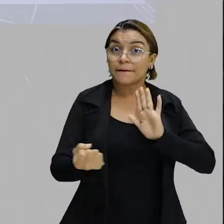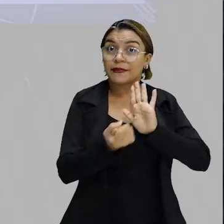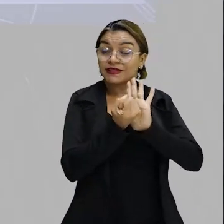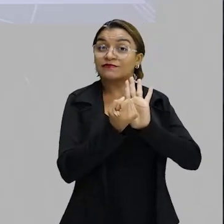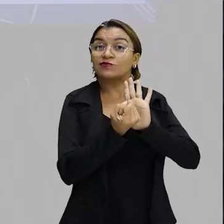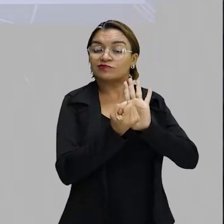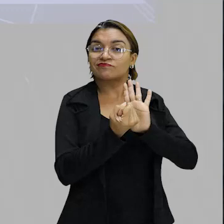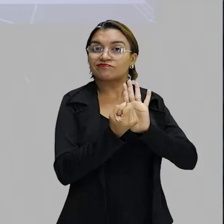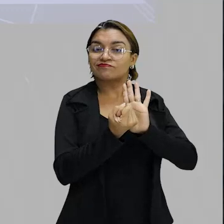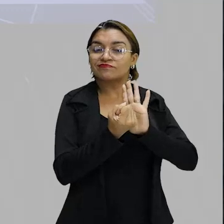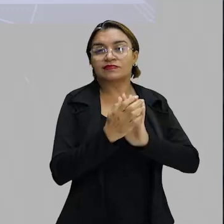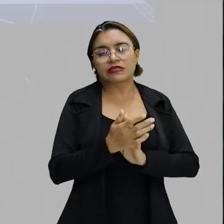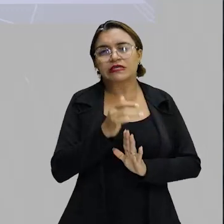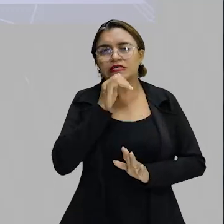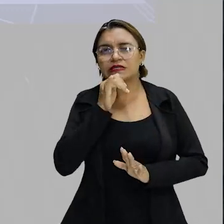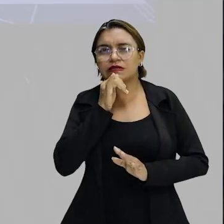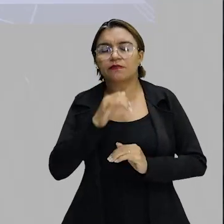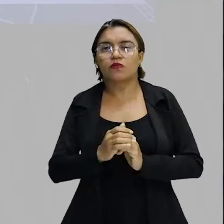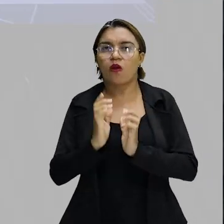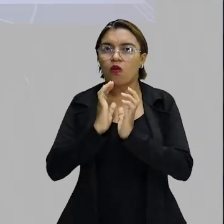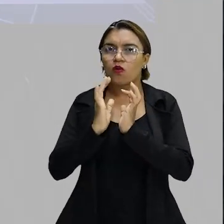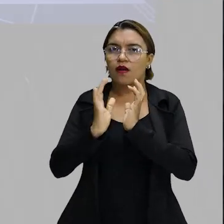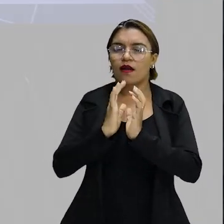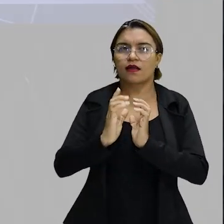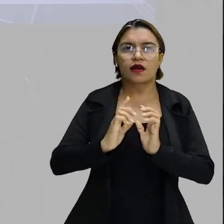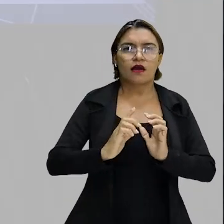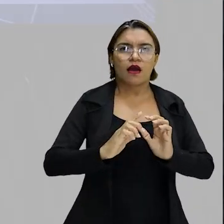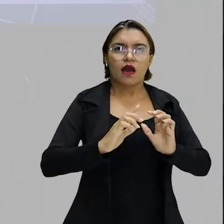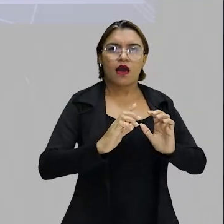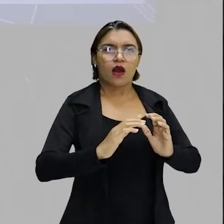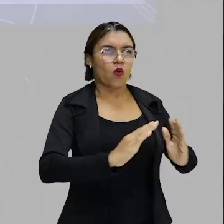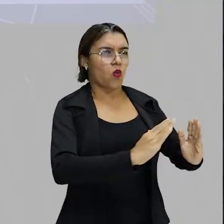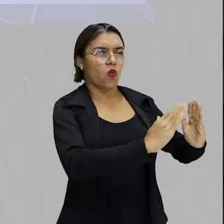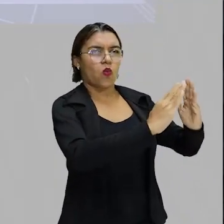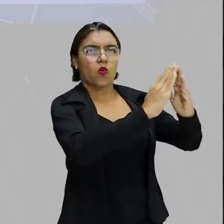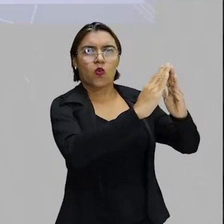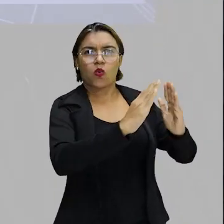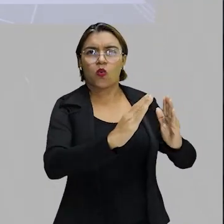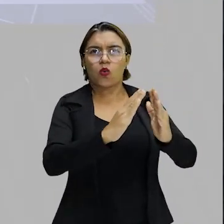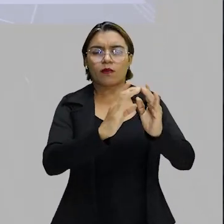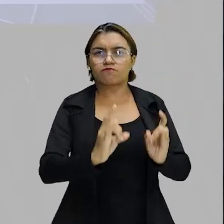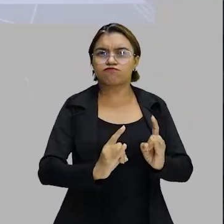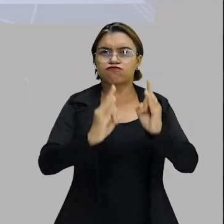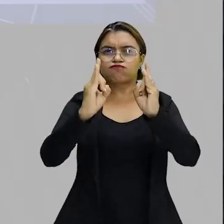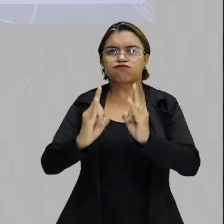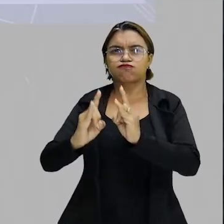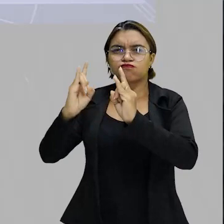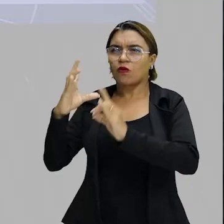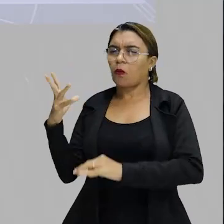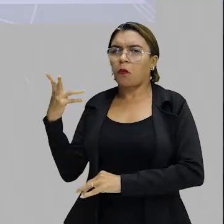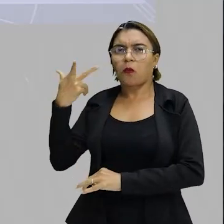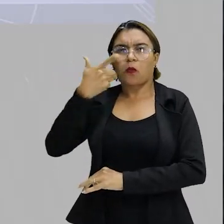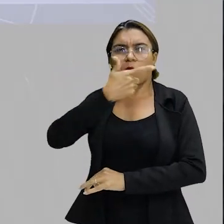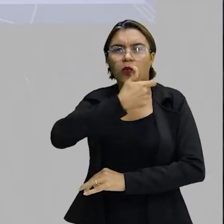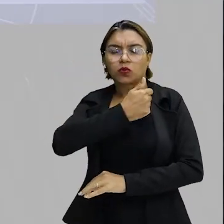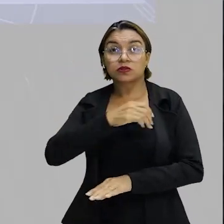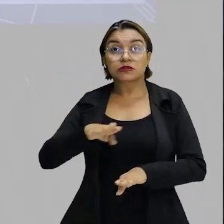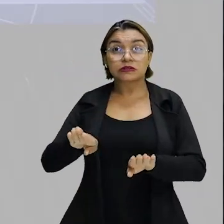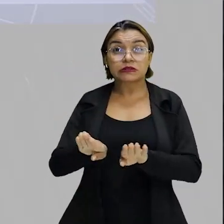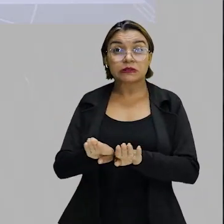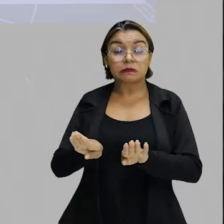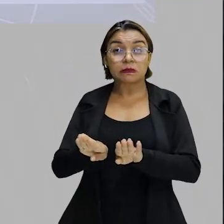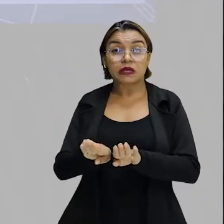humanidade. Isso quando você entra ali para ver os casarões, o cenário, ali na Praça Dom Pedro II nós temos o Palácio dos Leões, que